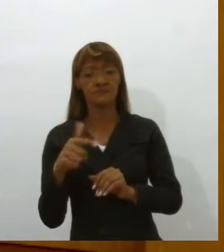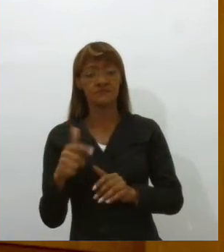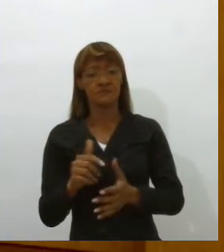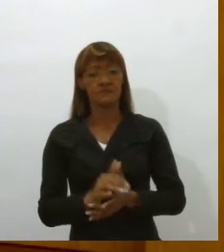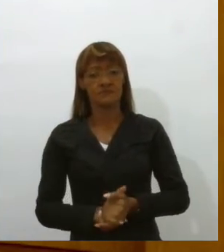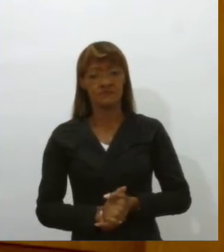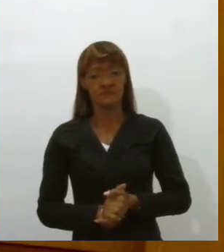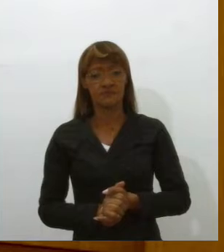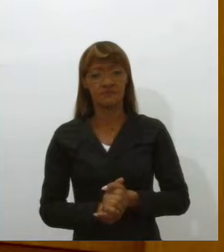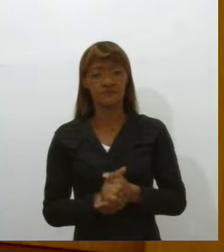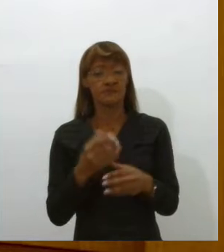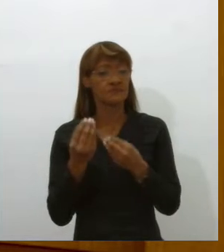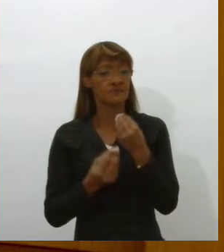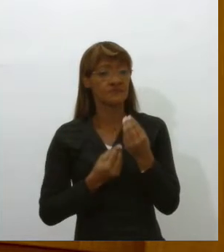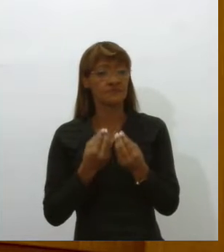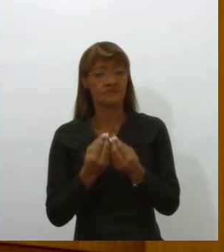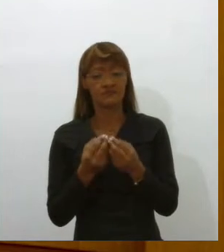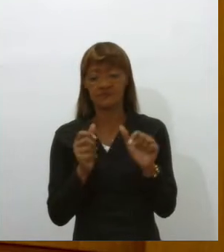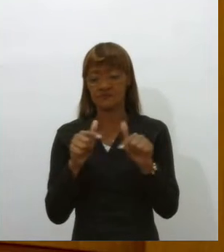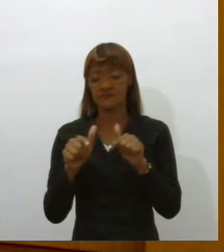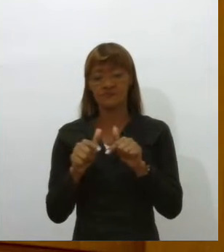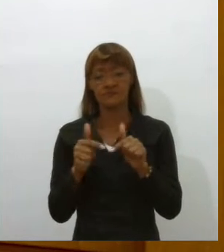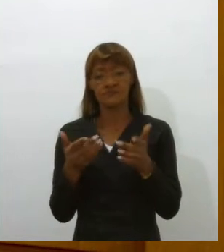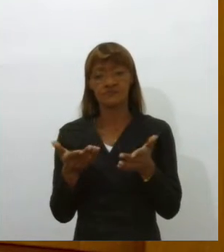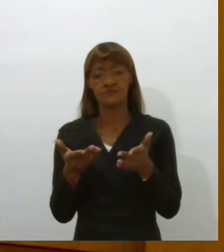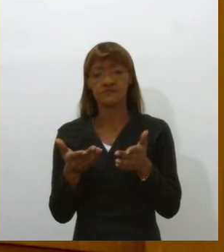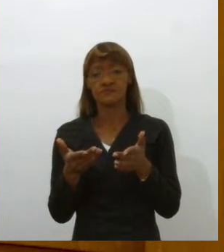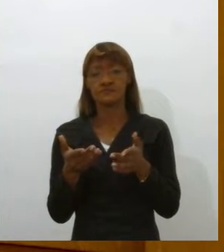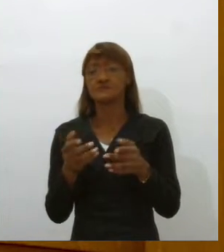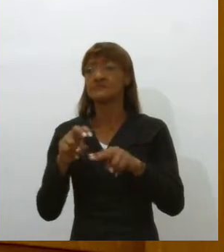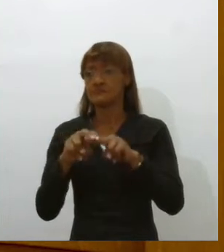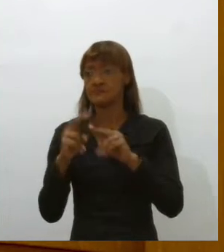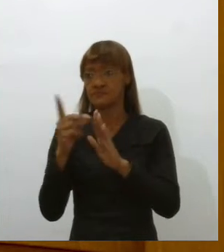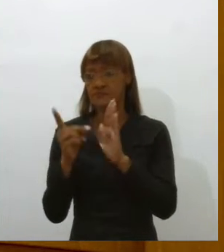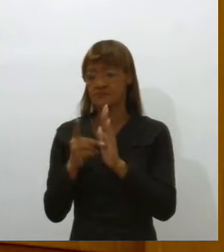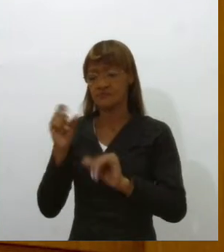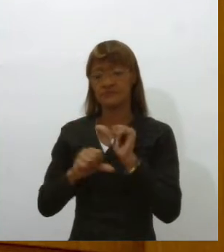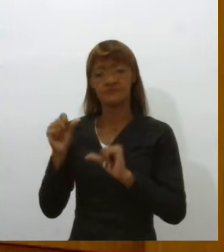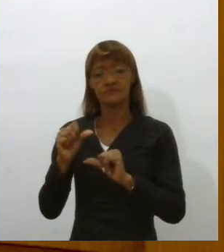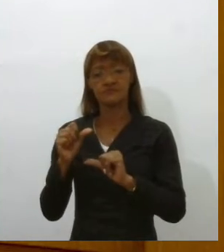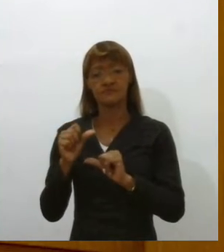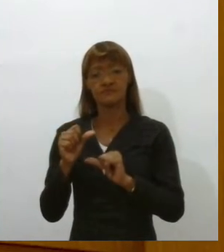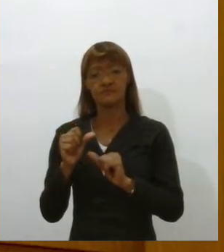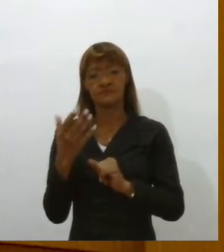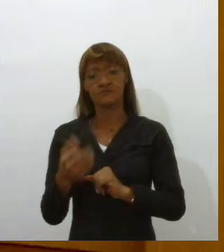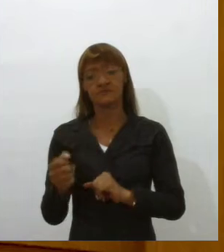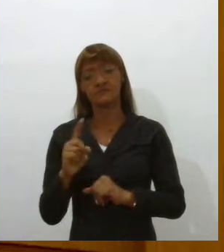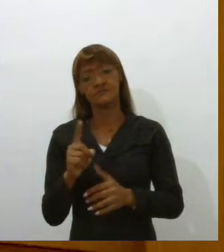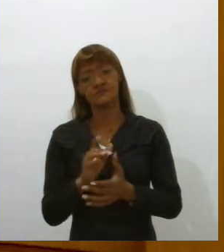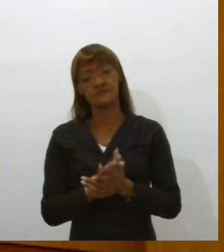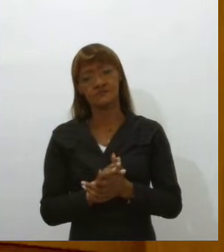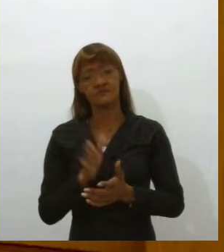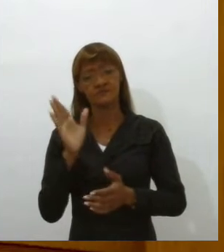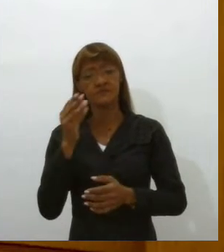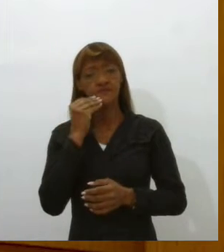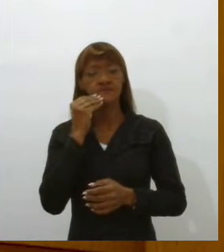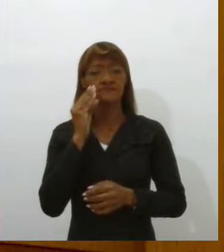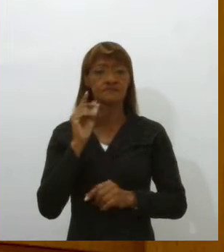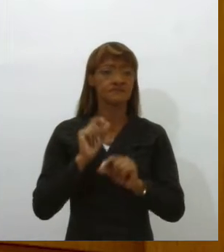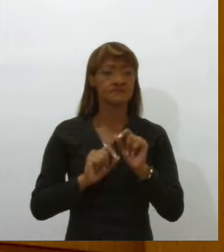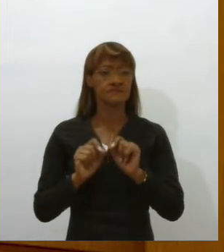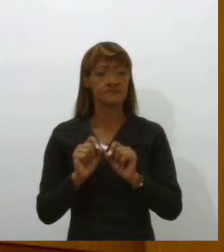definidas para o funcionamento desse mercado. Este decreto precisa ser revogado. Há uma tentativa nesse sentido. Espero